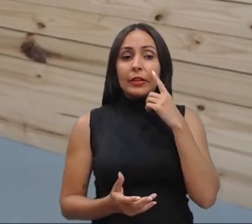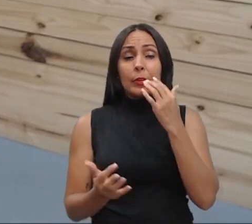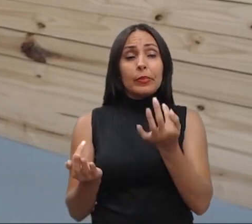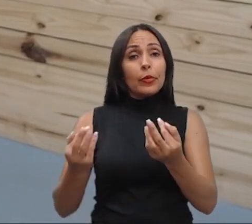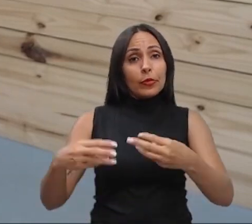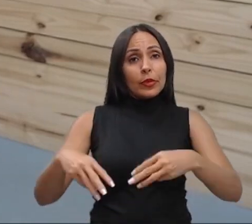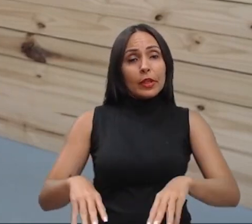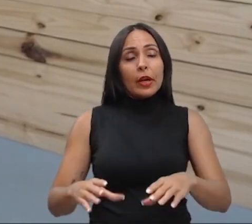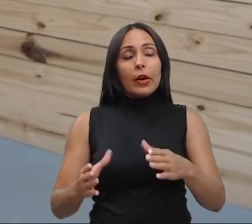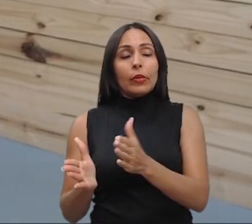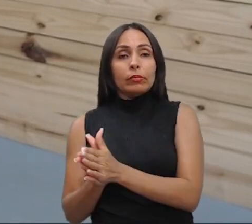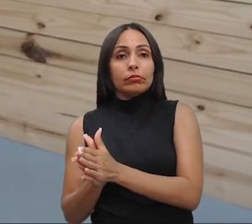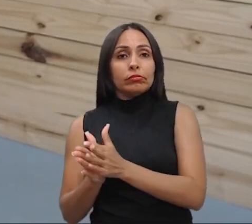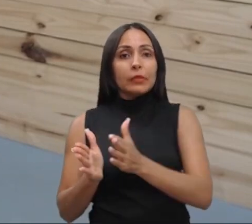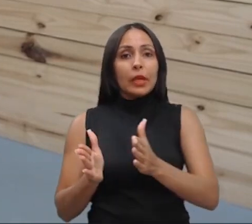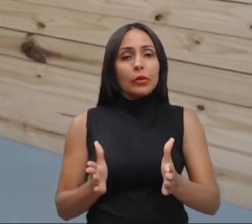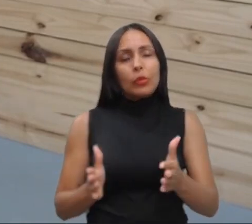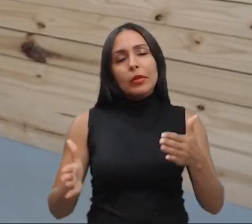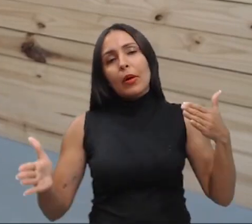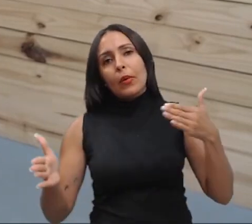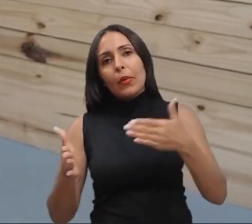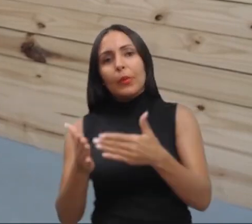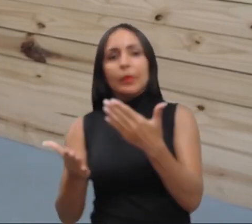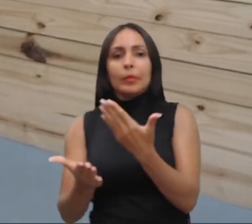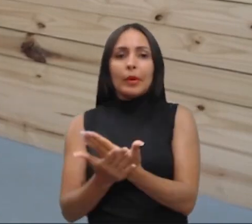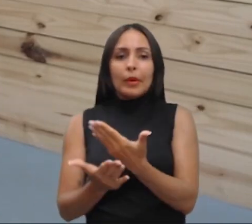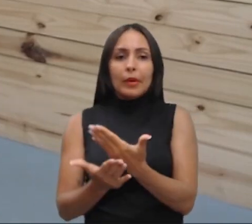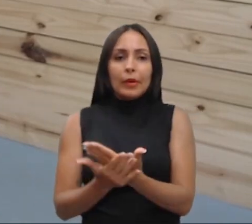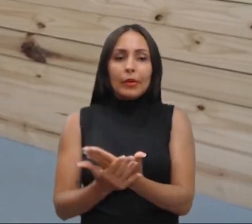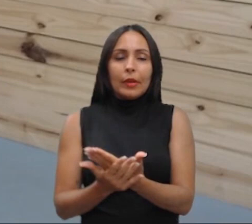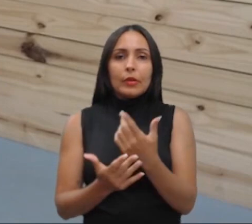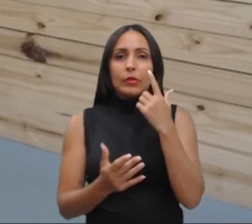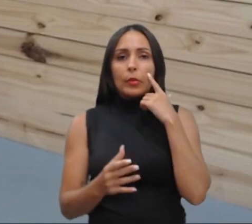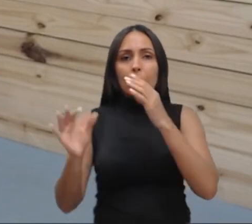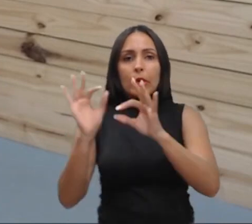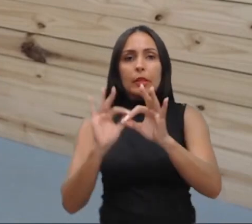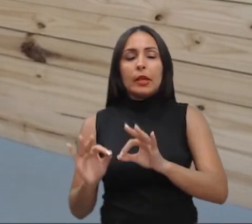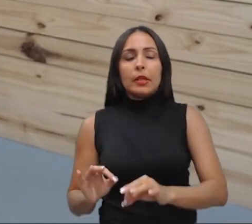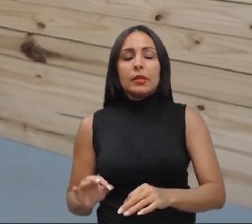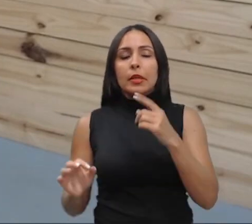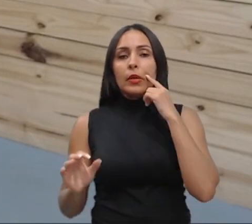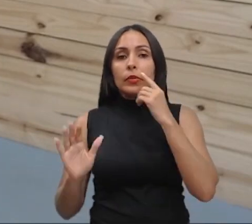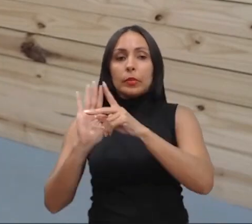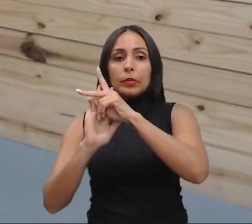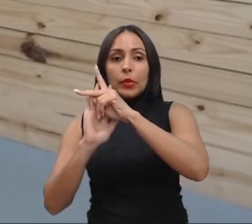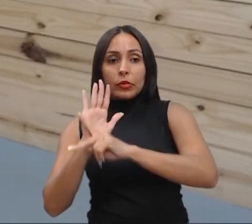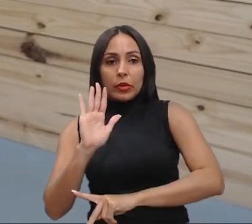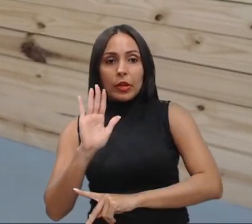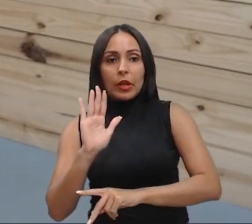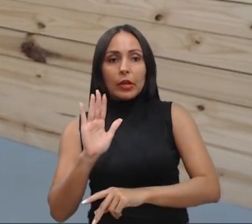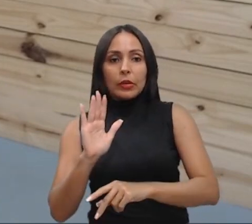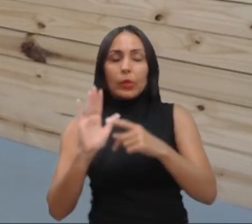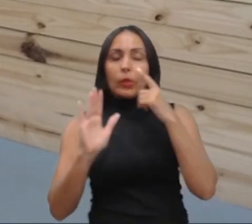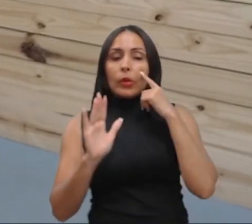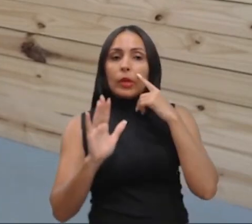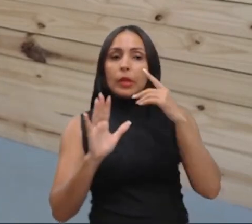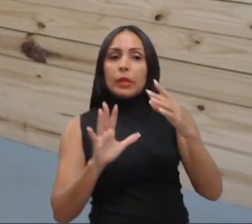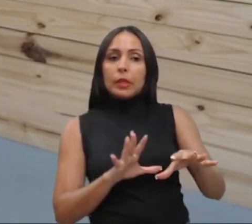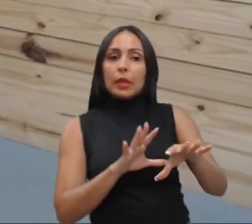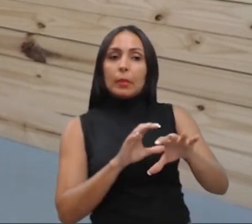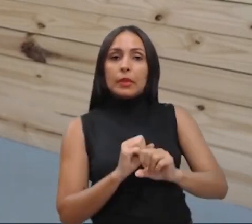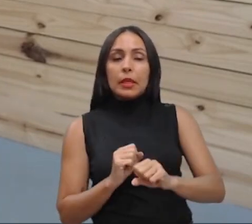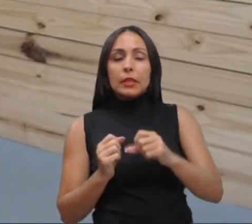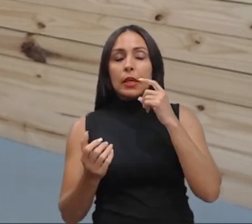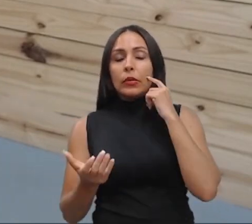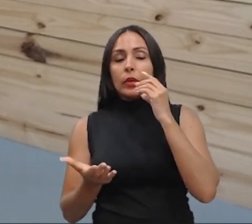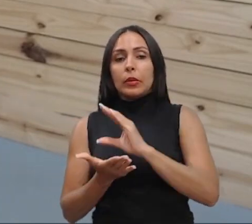final da nossa última aula sobre elaboração de projetos e captação de recursos, que é o